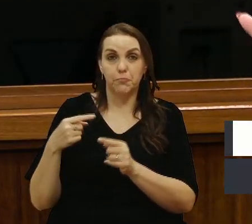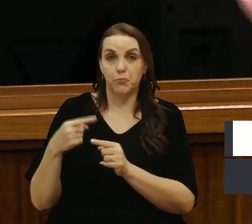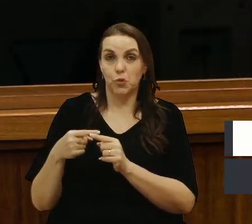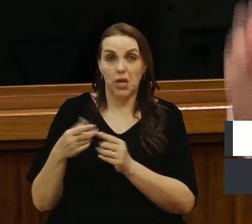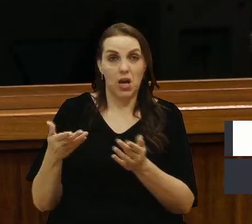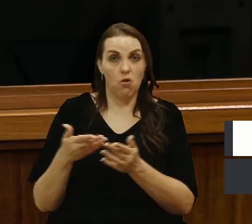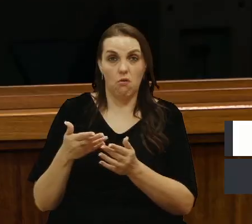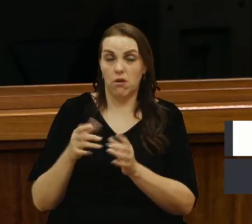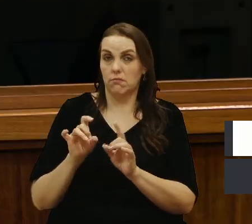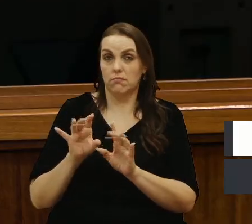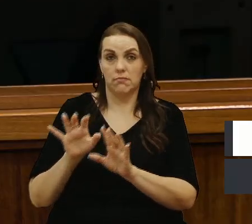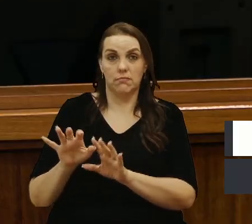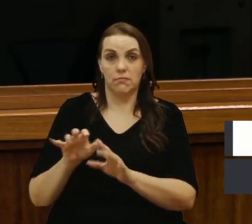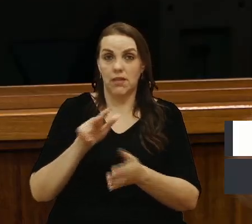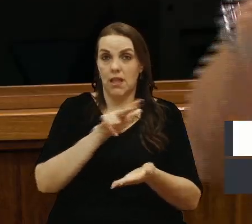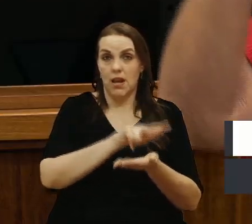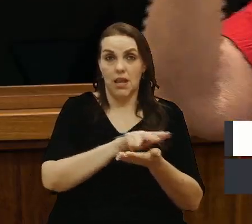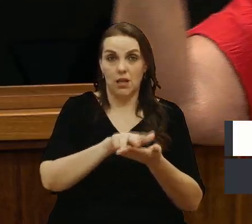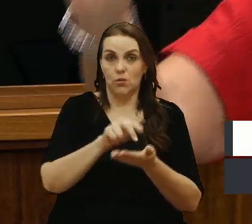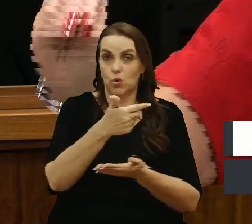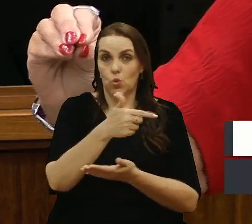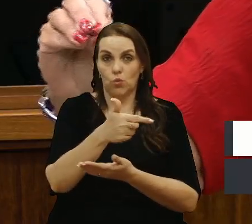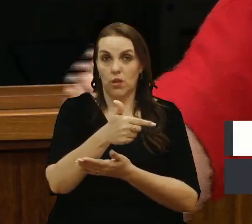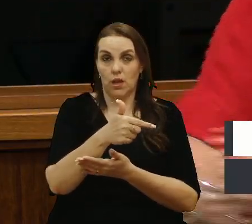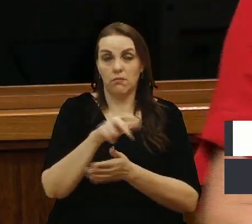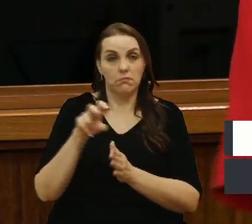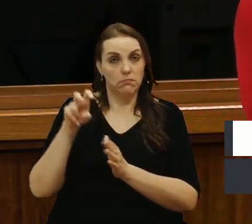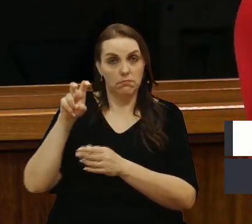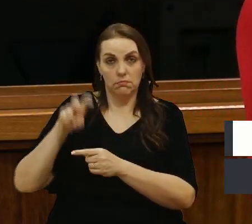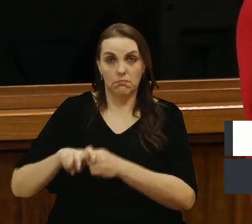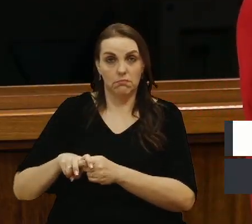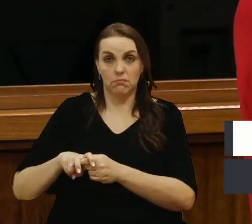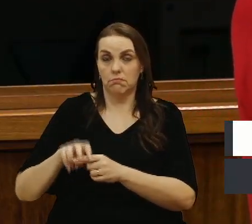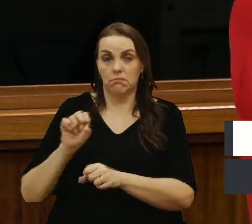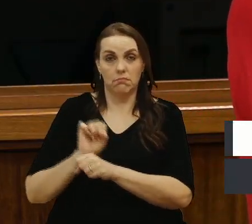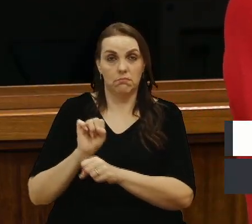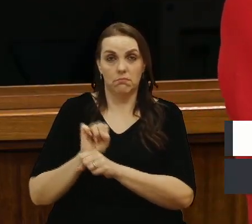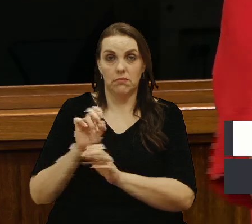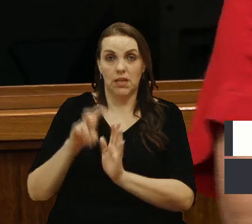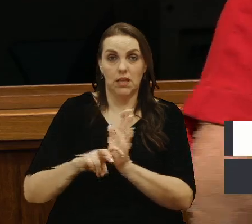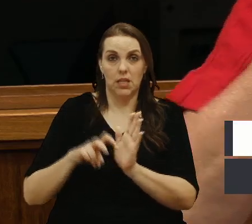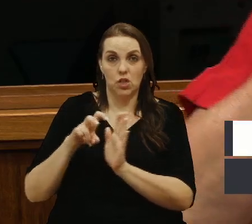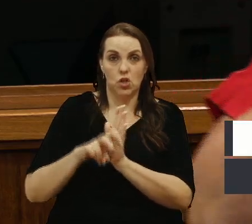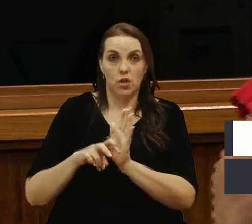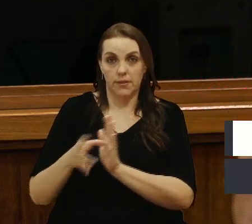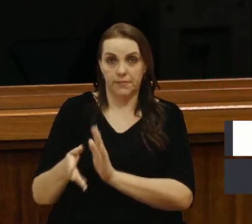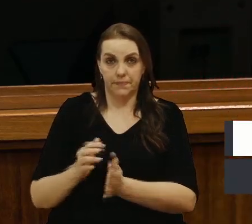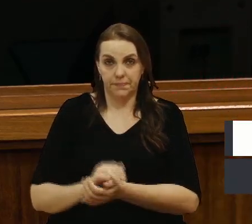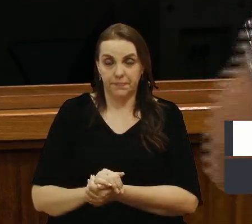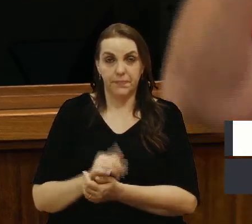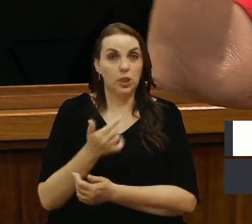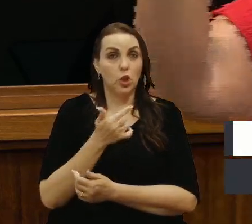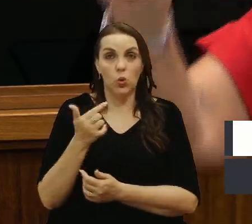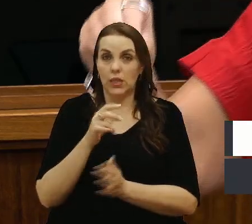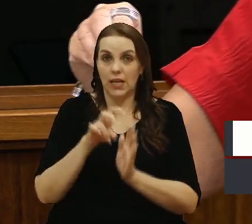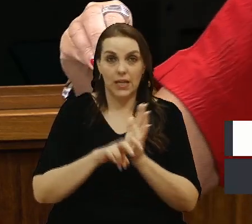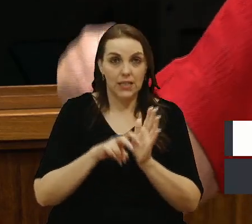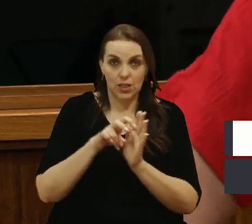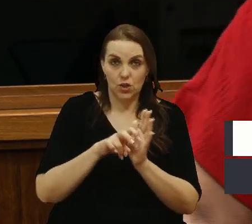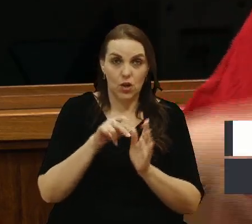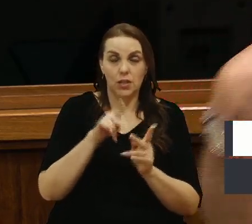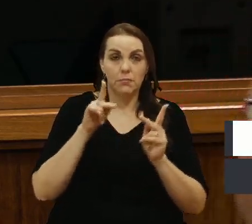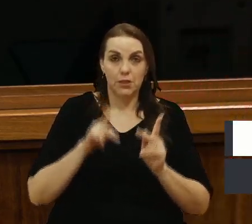isso também. Não tem leito para as pessoas que estão lá, elas ficam nas cadeiras de roda. Aí não tem cadeira de roda para quem